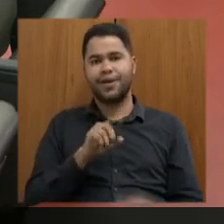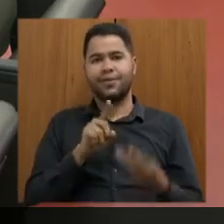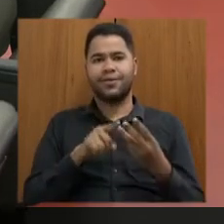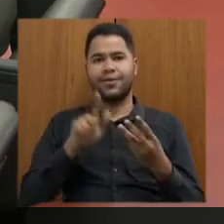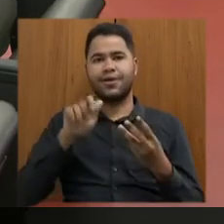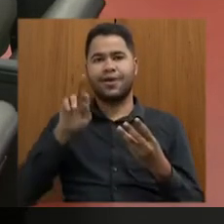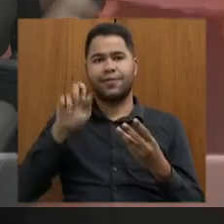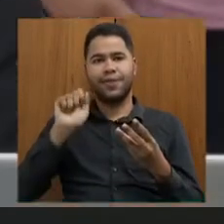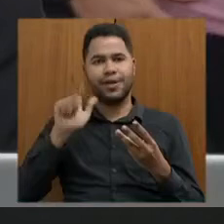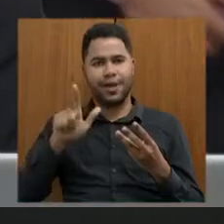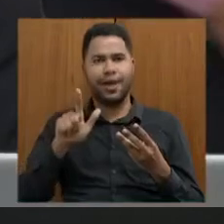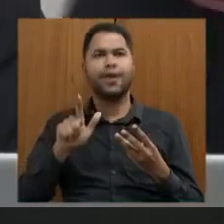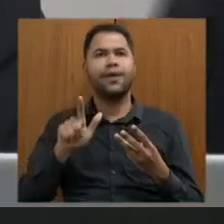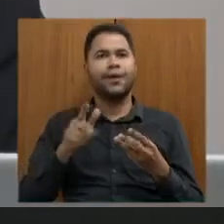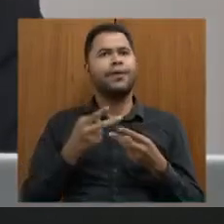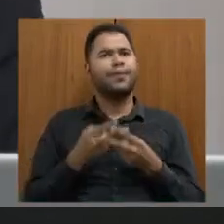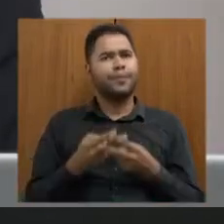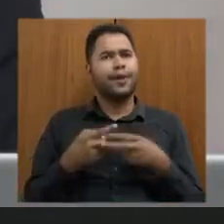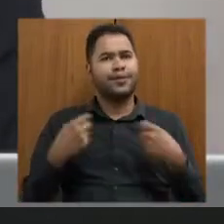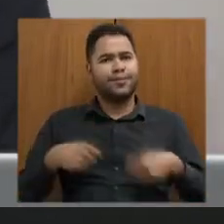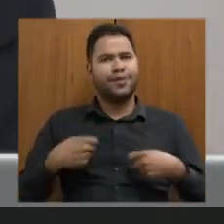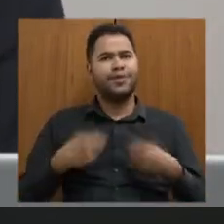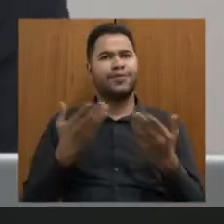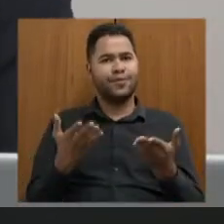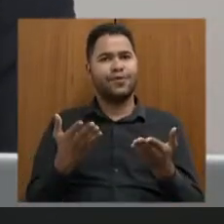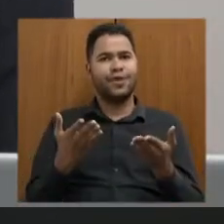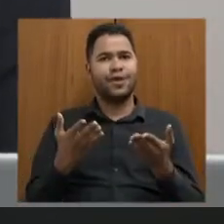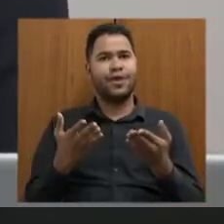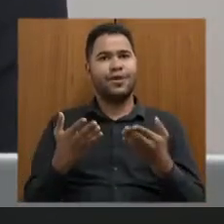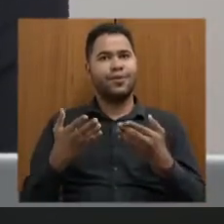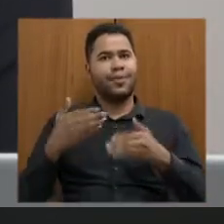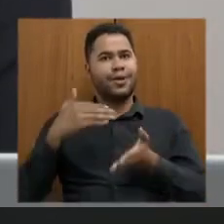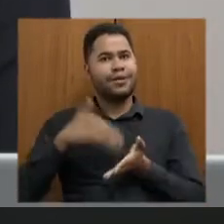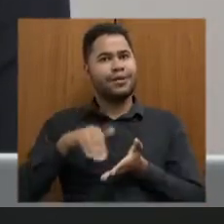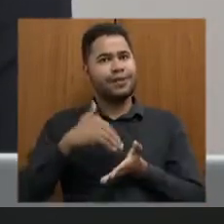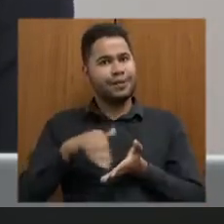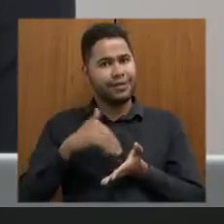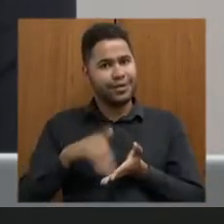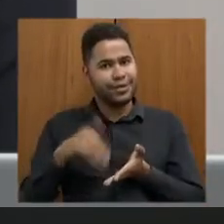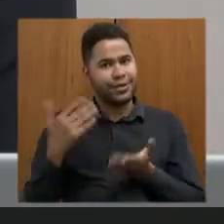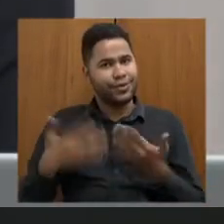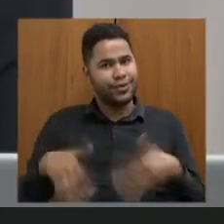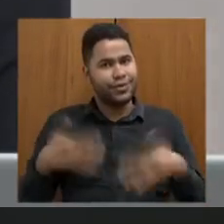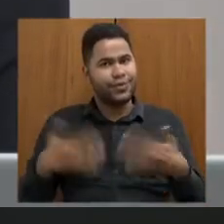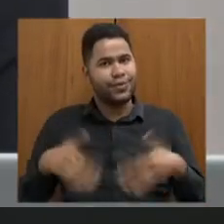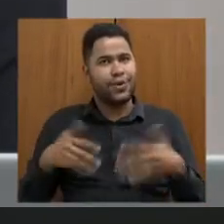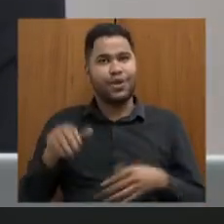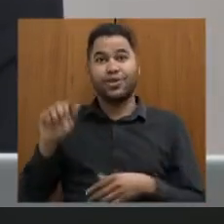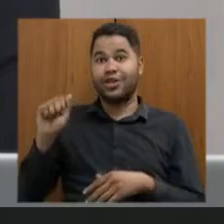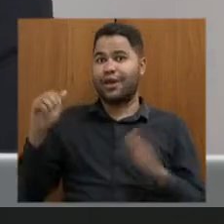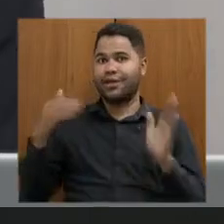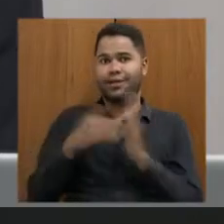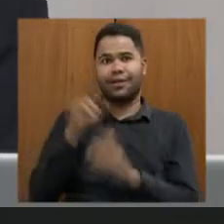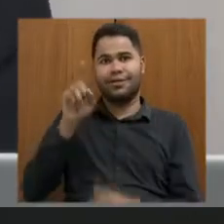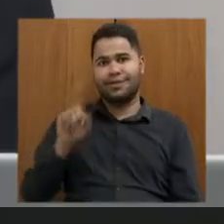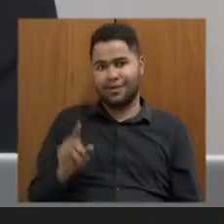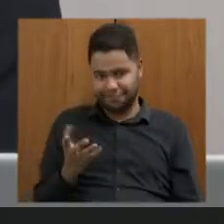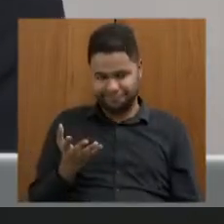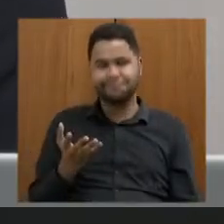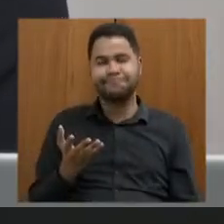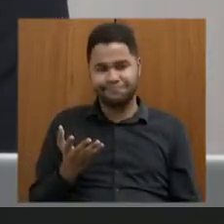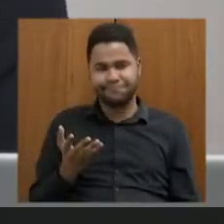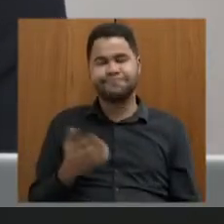Gabriel não tem que ter muita paciência né você vai pegar uma secretaria né de A a Z e